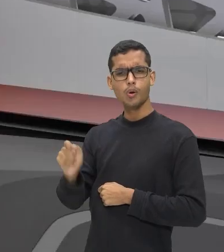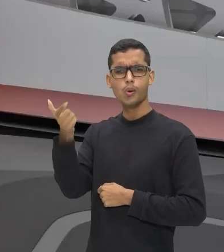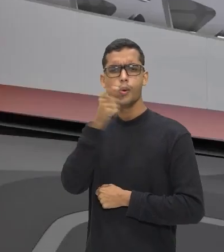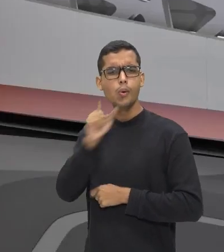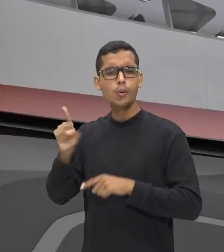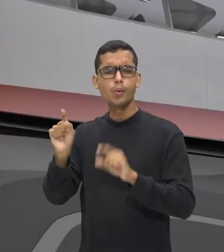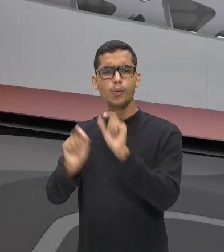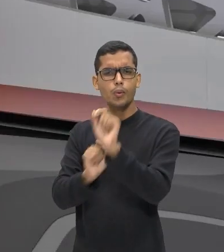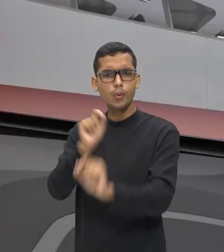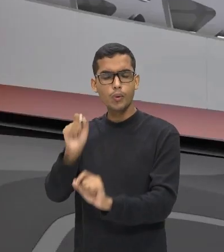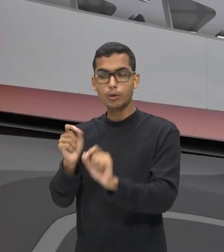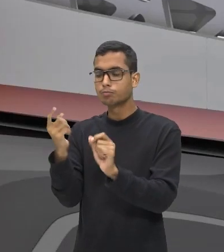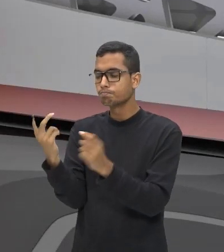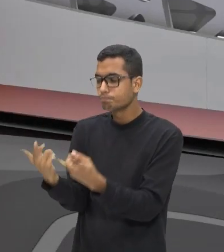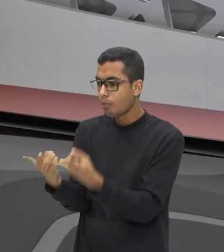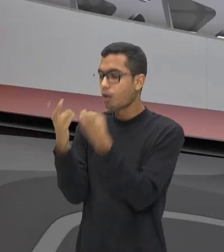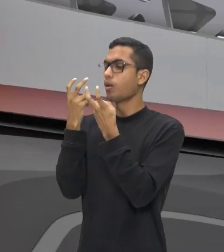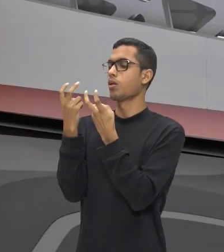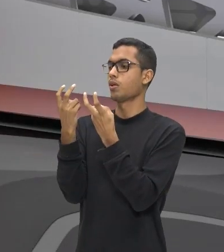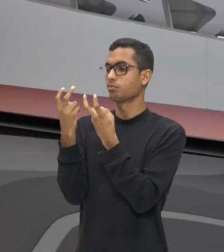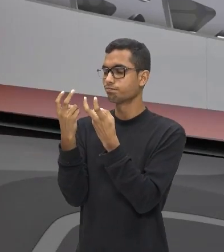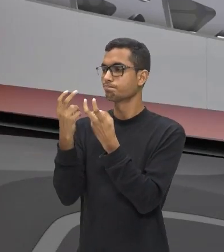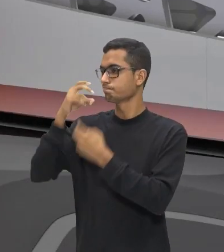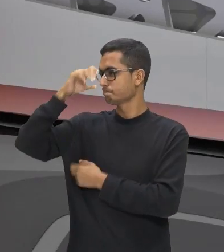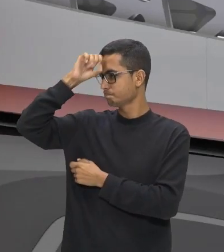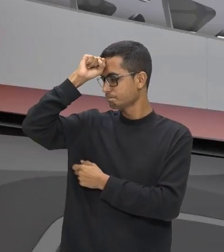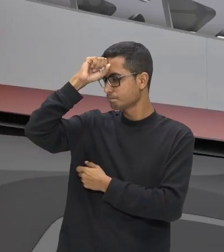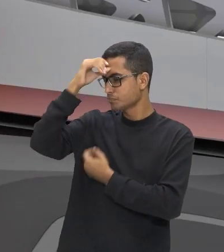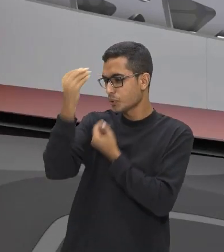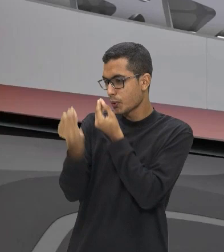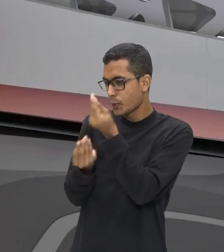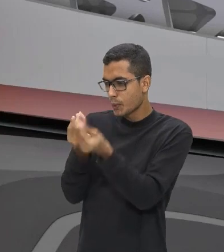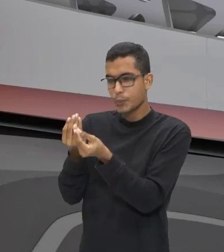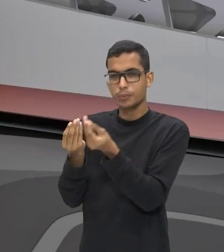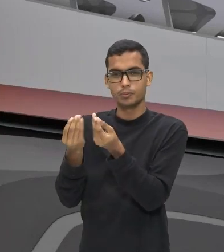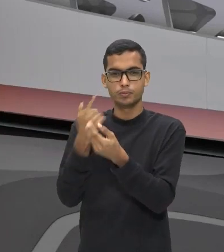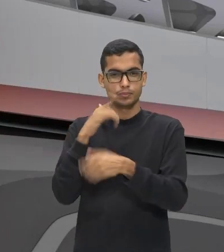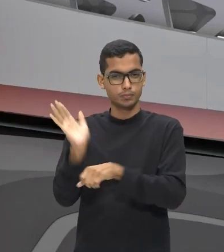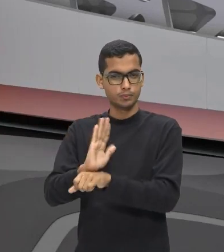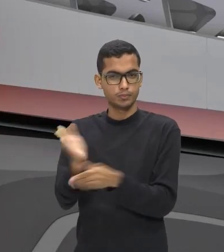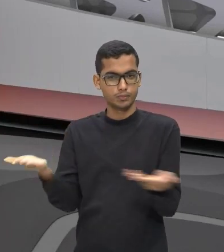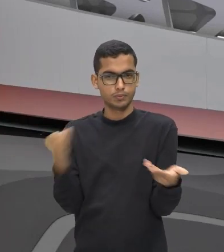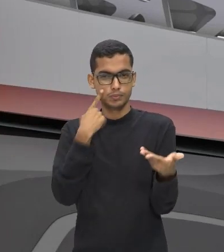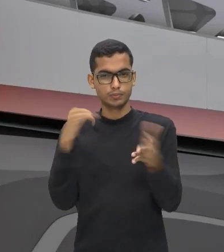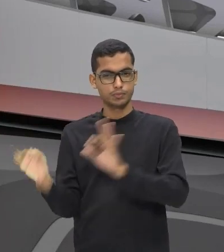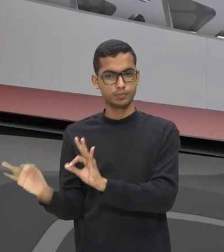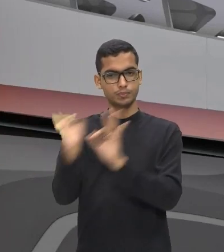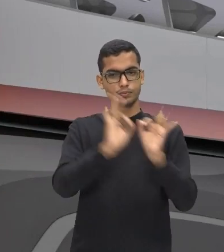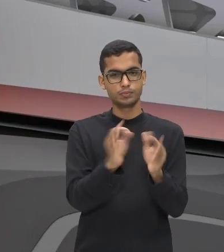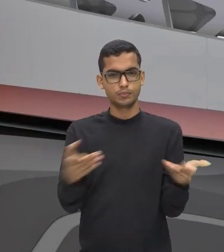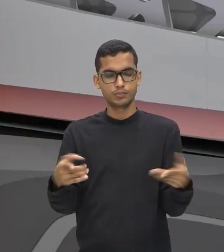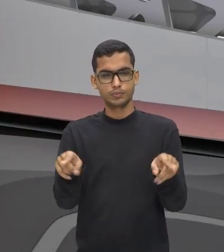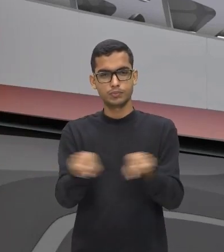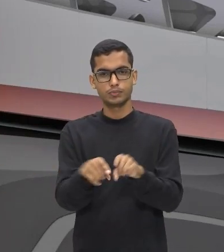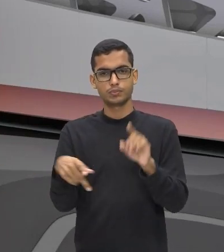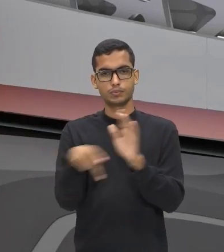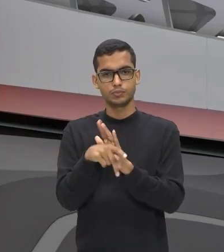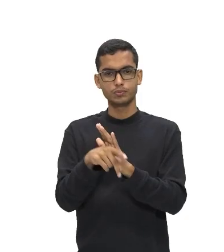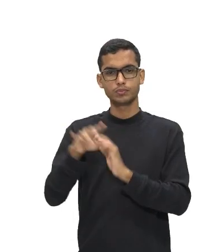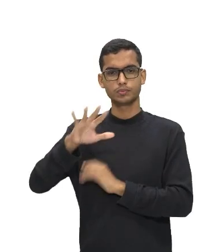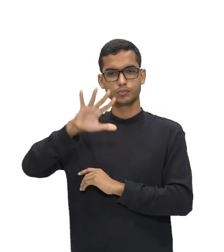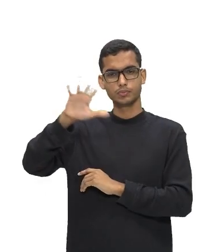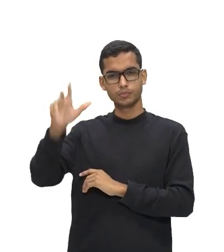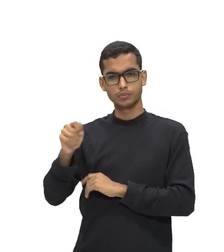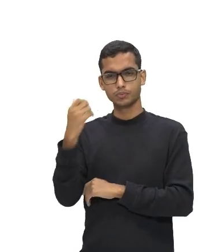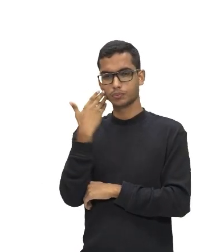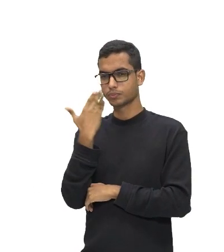conseguir identificar e aprender a partir desse vídeo. Então, acompanhe aqui comigo esse vídeo. Nessa